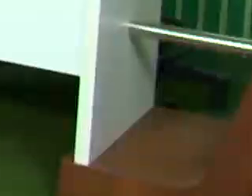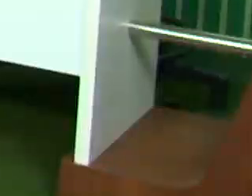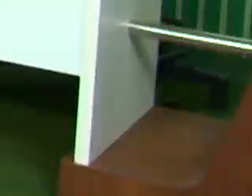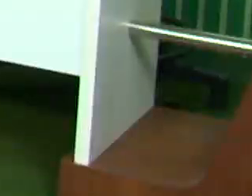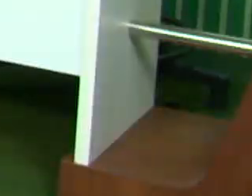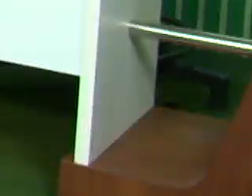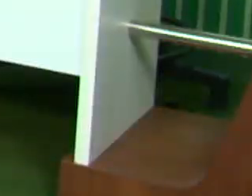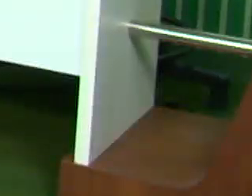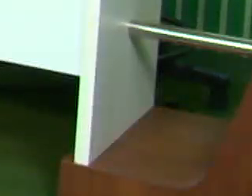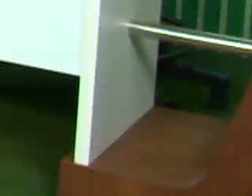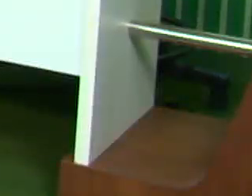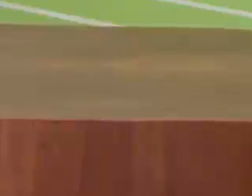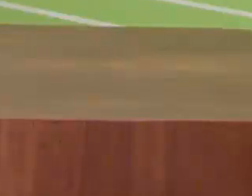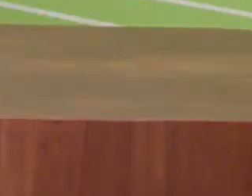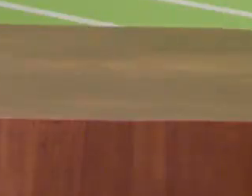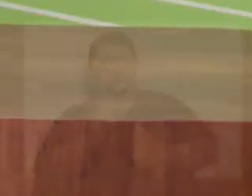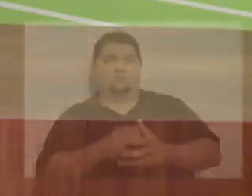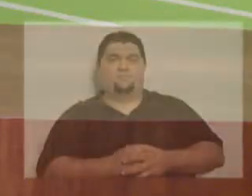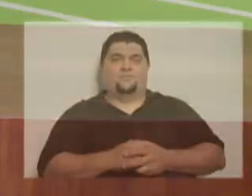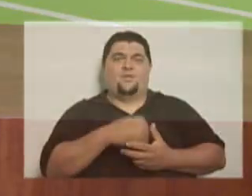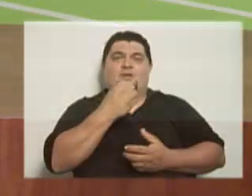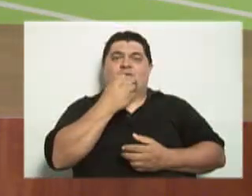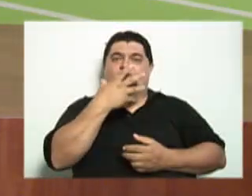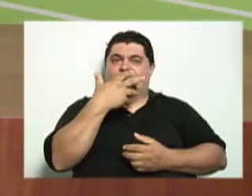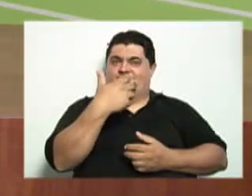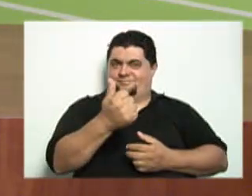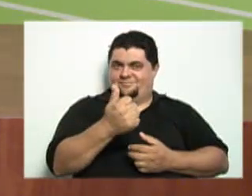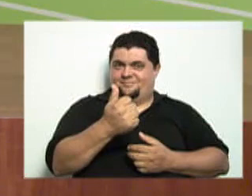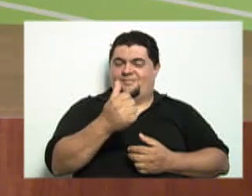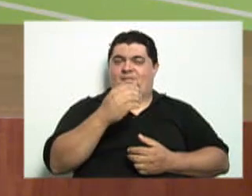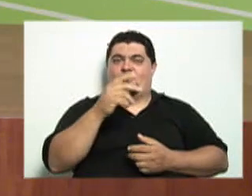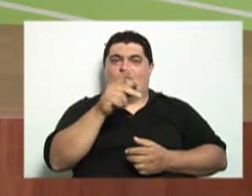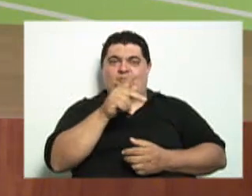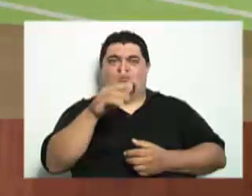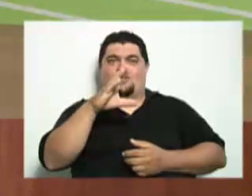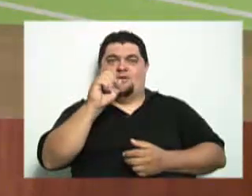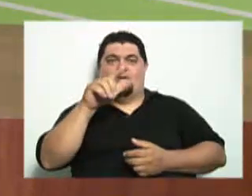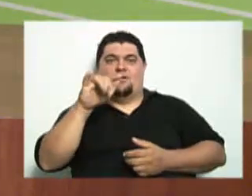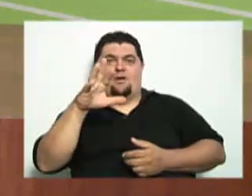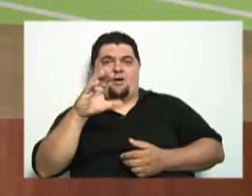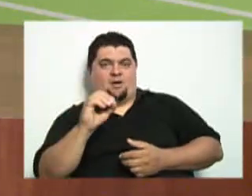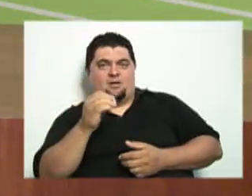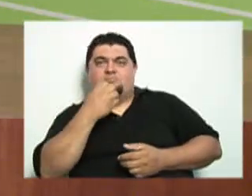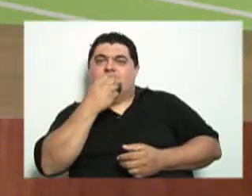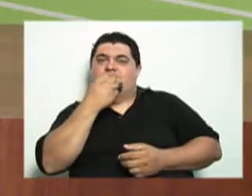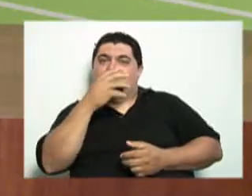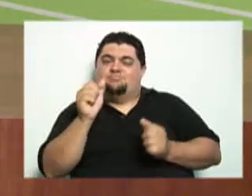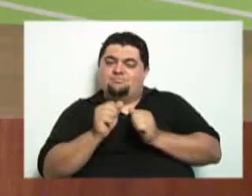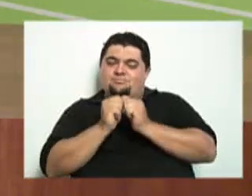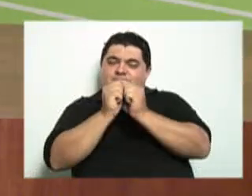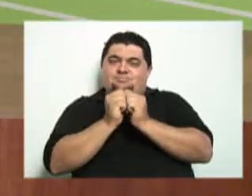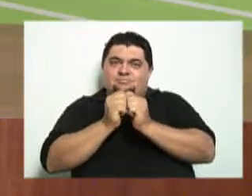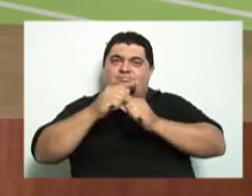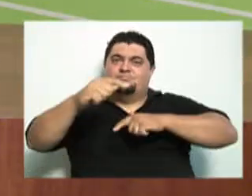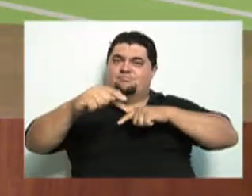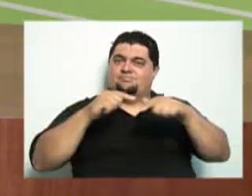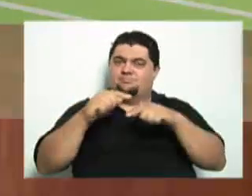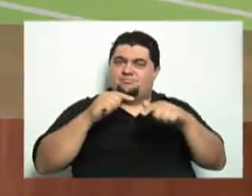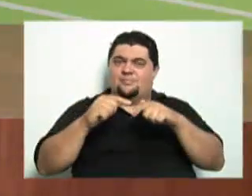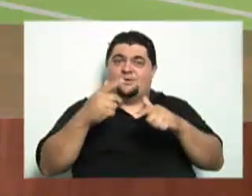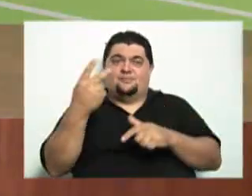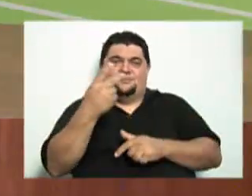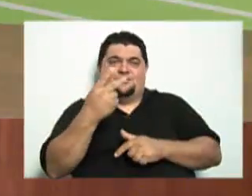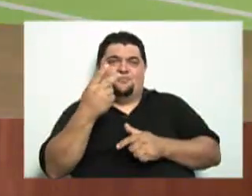o professor Carlos Felipe. Como vai? Sou o professor Carlos. Mais uma vez é um prazer estar com você nessa jornada. Vamos para a nossa